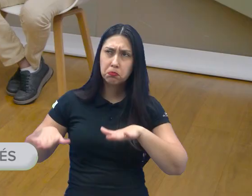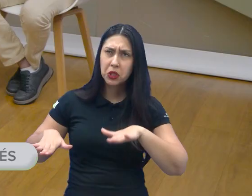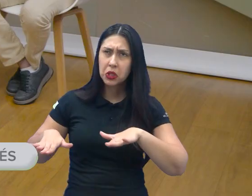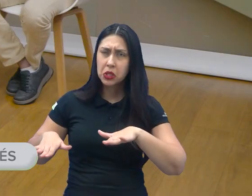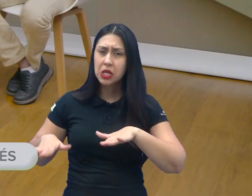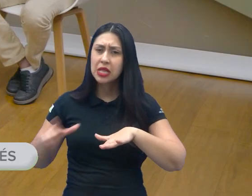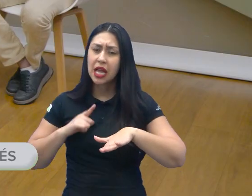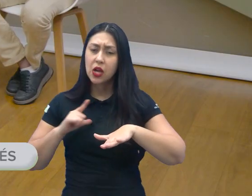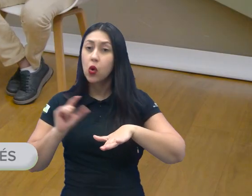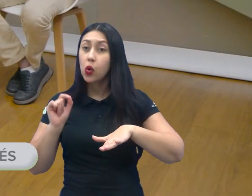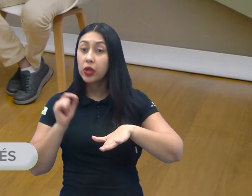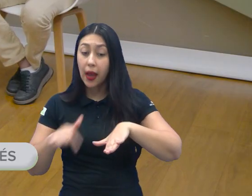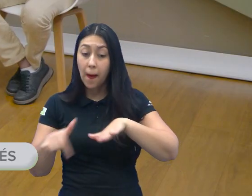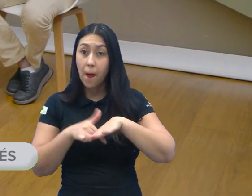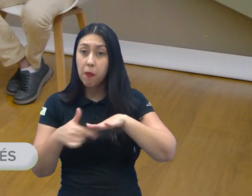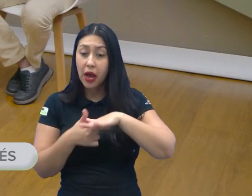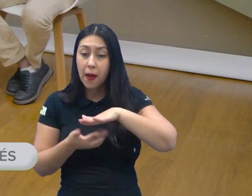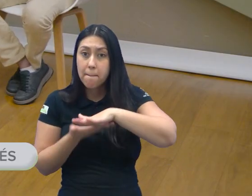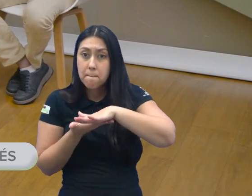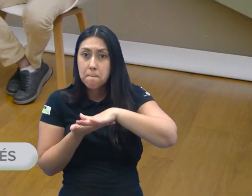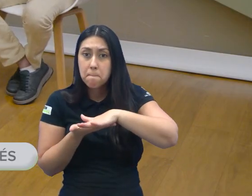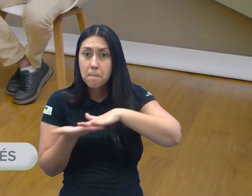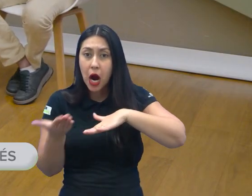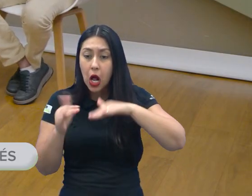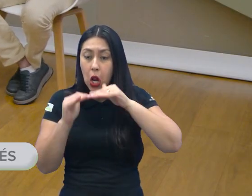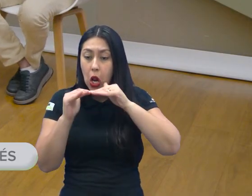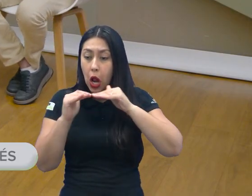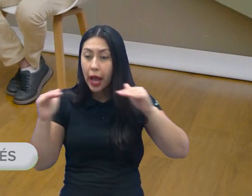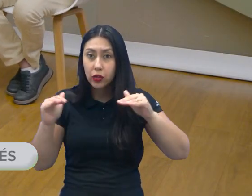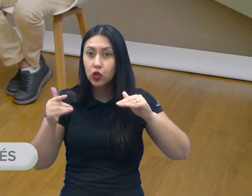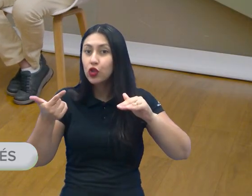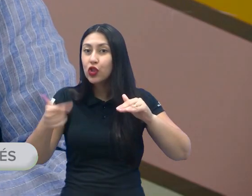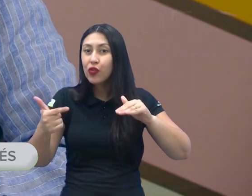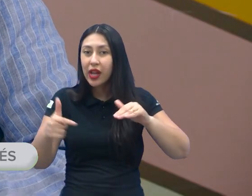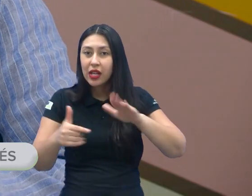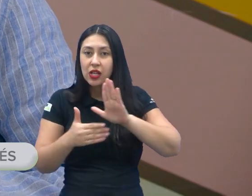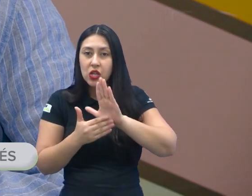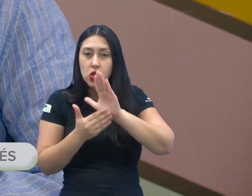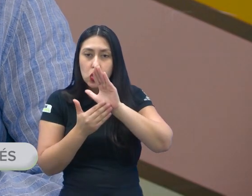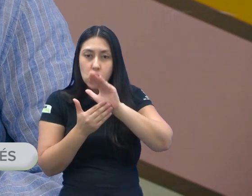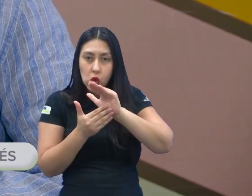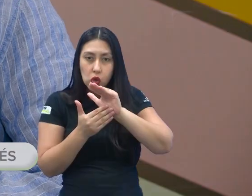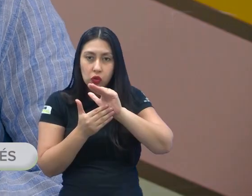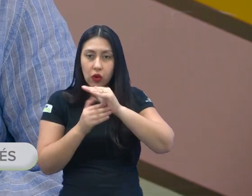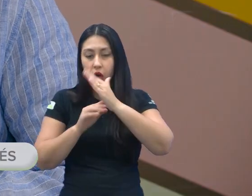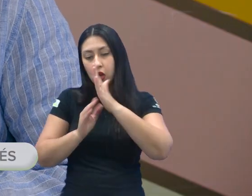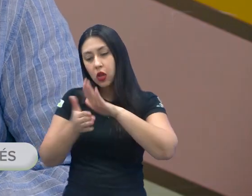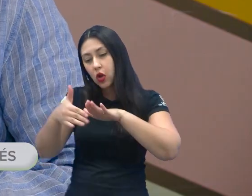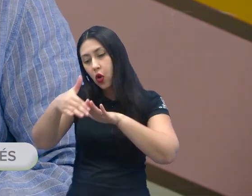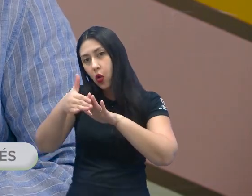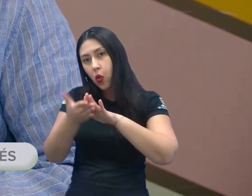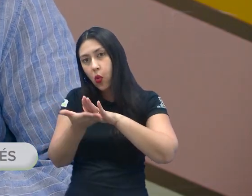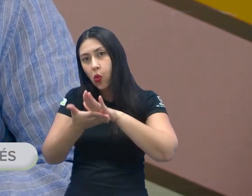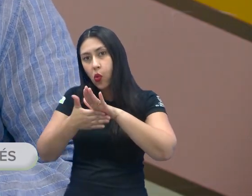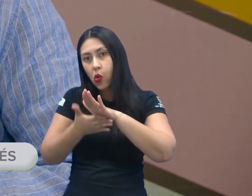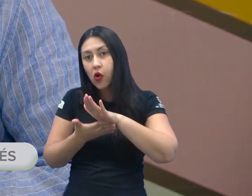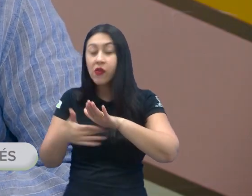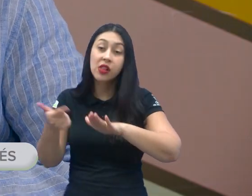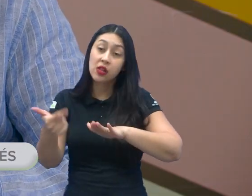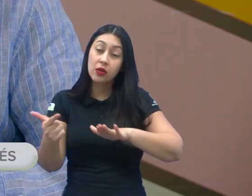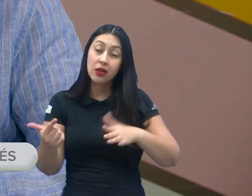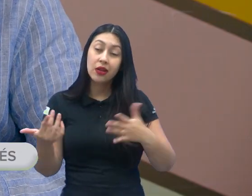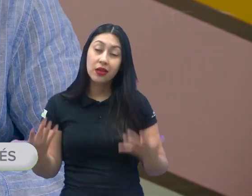pé chato, pronado, entendeu? Tanto sexo masculino como feminino. E você, nessa